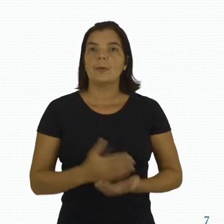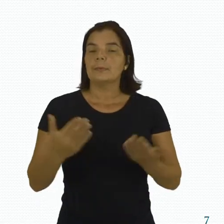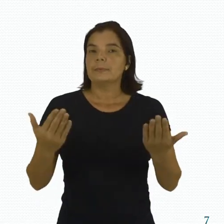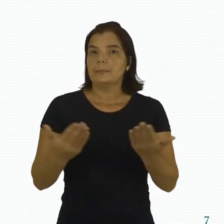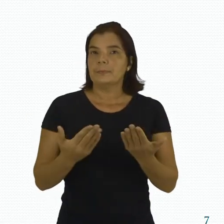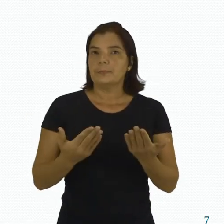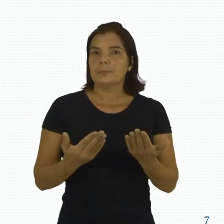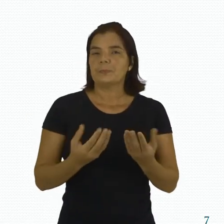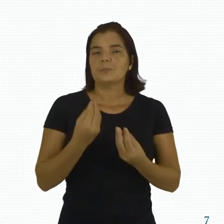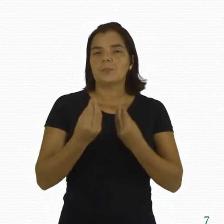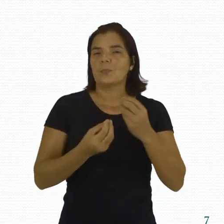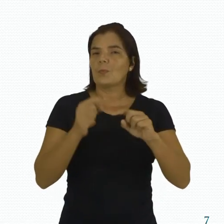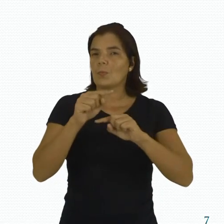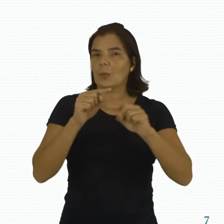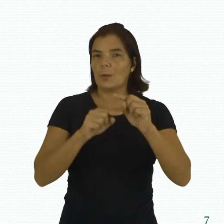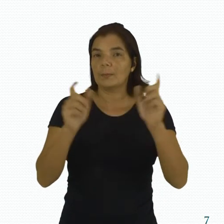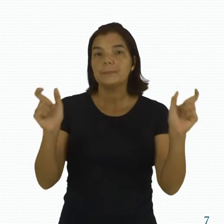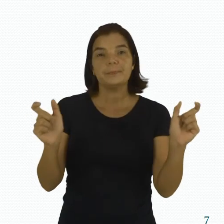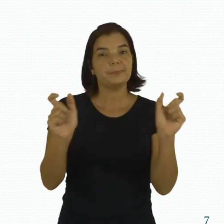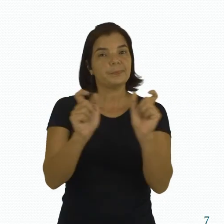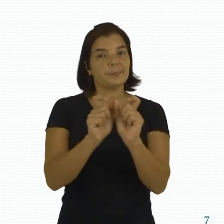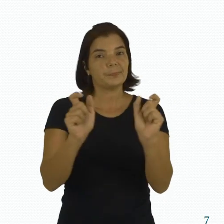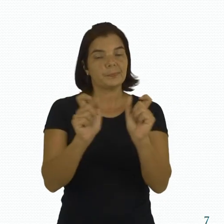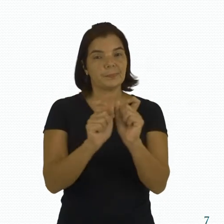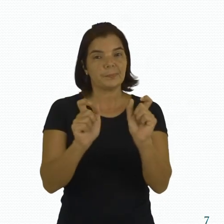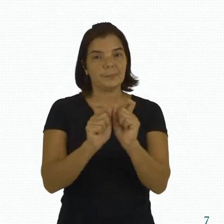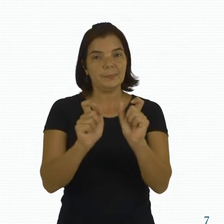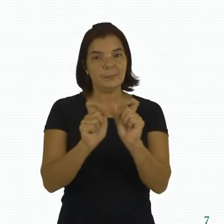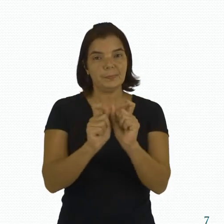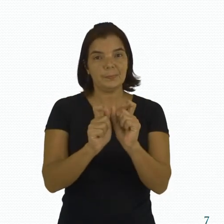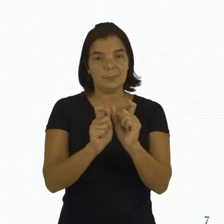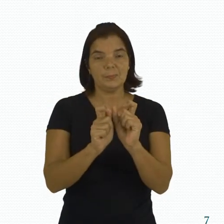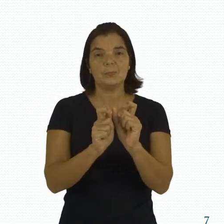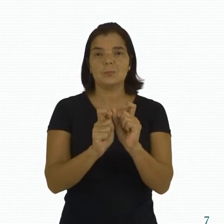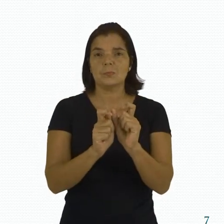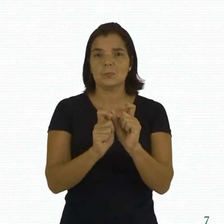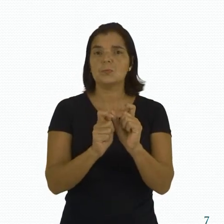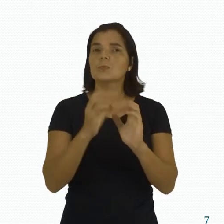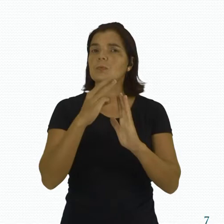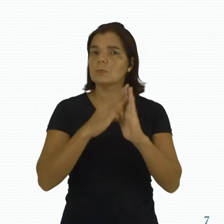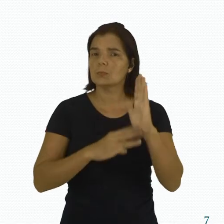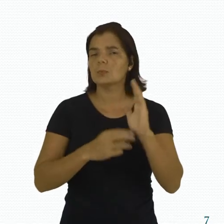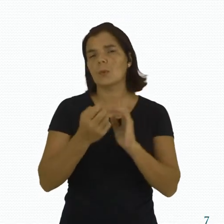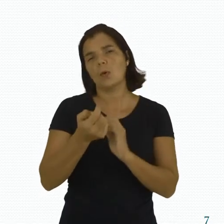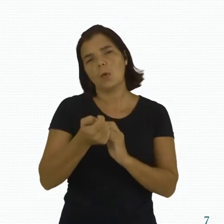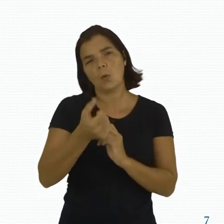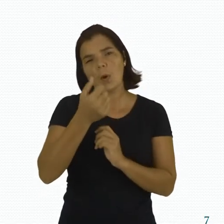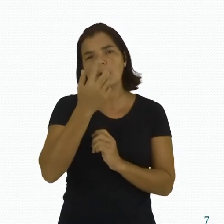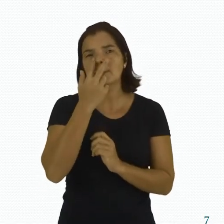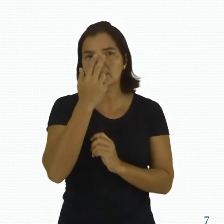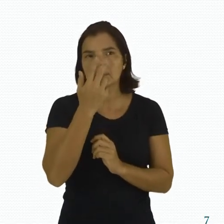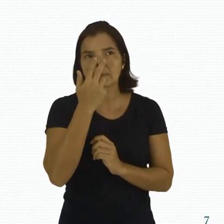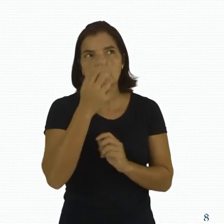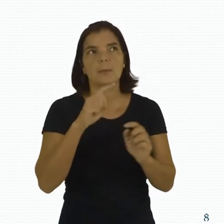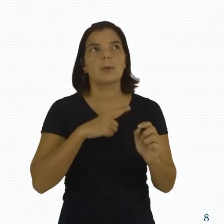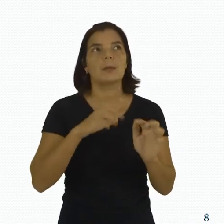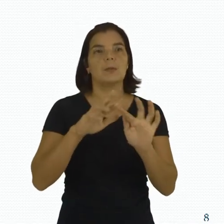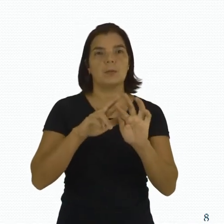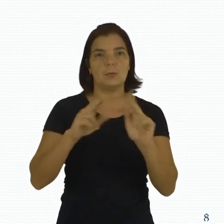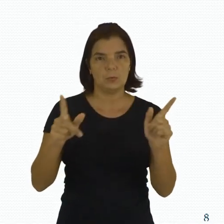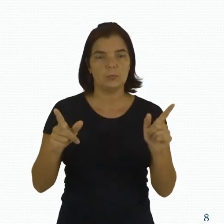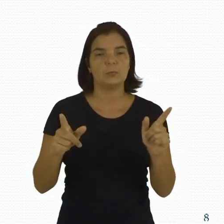Agora, quando a fração geratriz for composta, o método continua quase o mesmo, vai ter umas pequenas